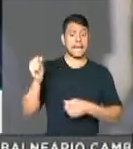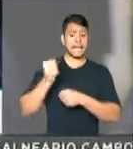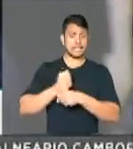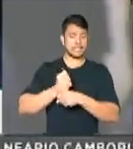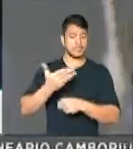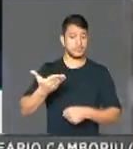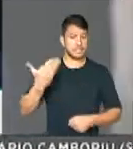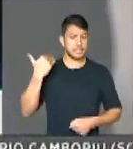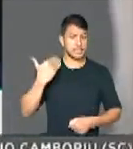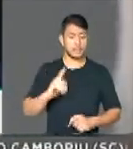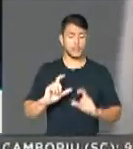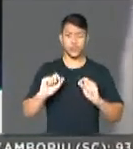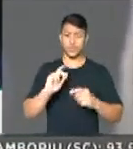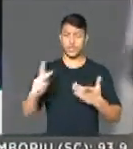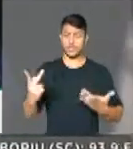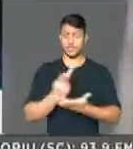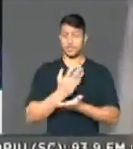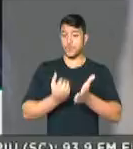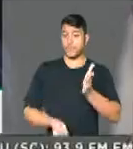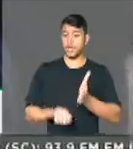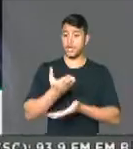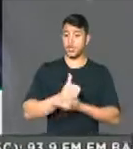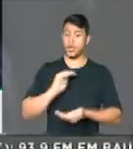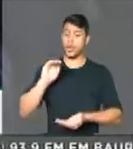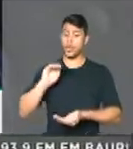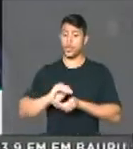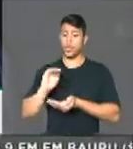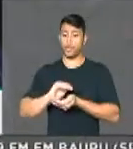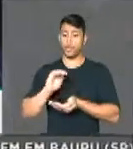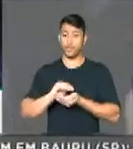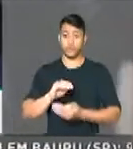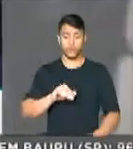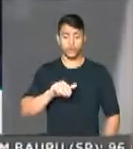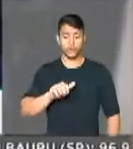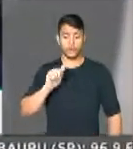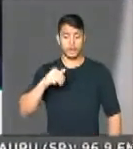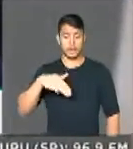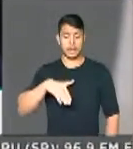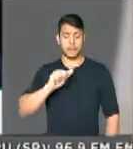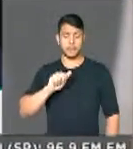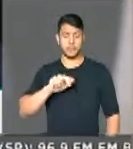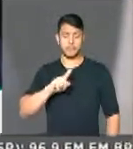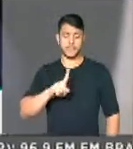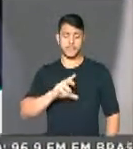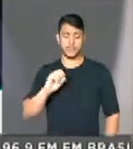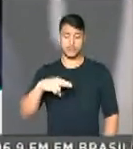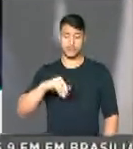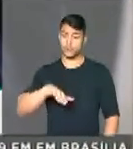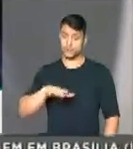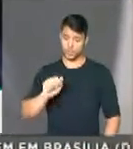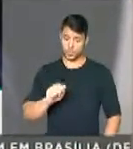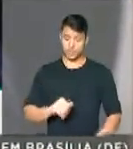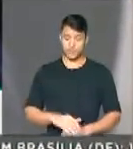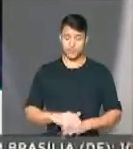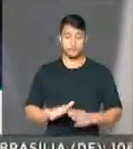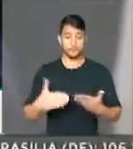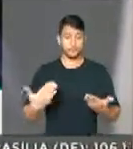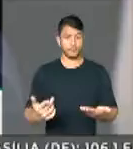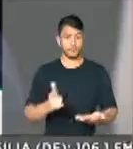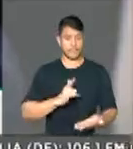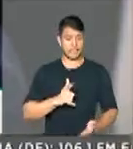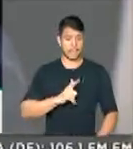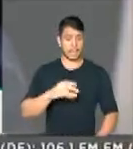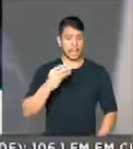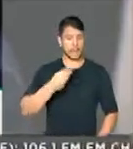um consenso de que é uma experiência das mais virtuosas, inclusive na forma de administrar,